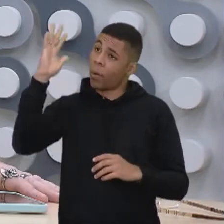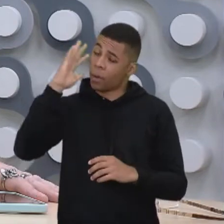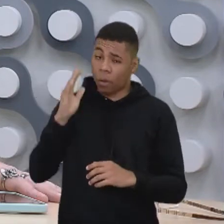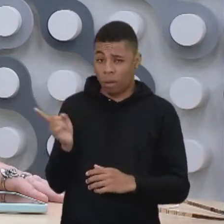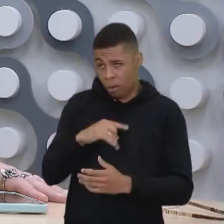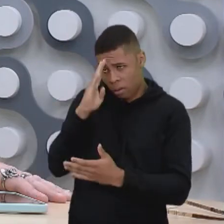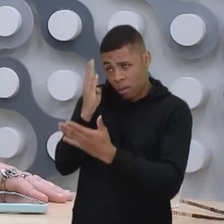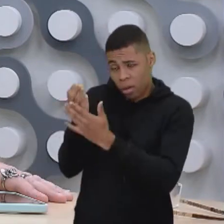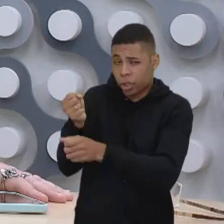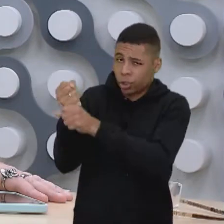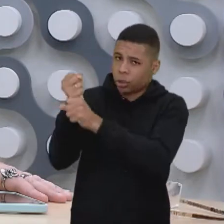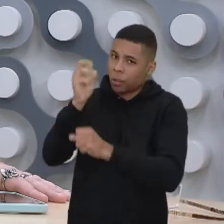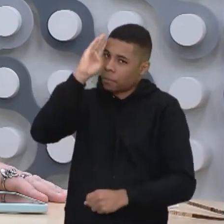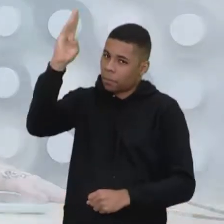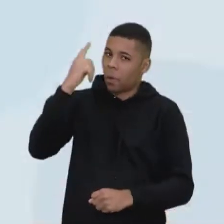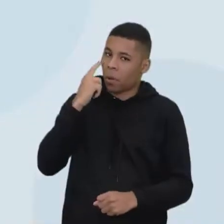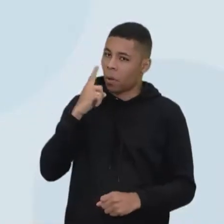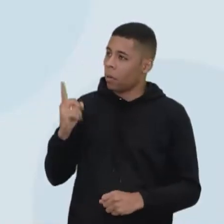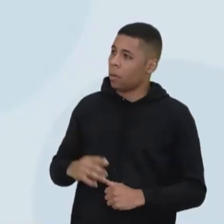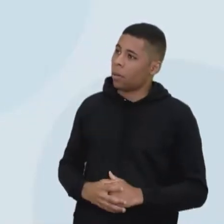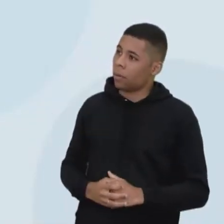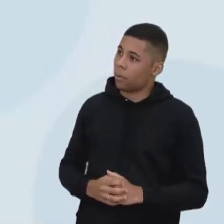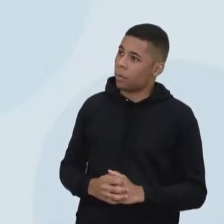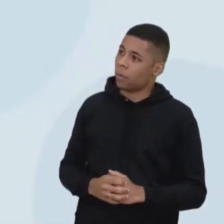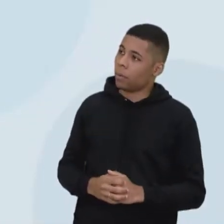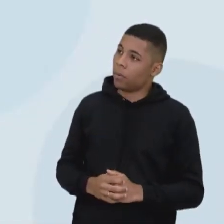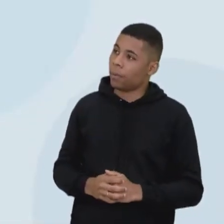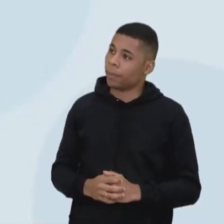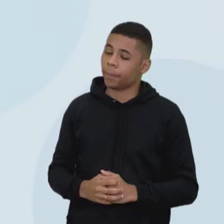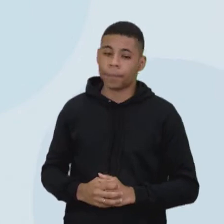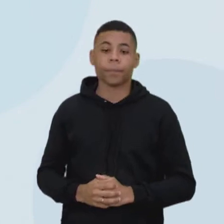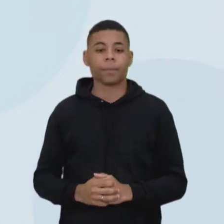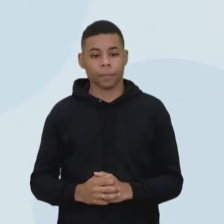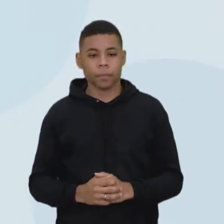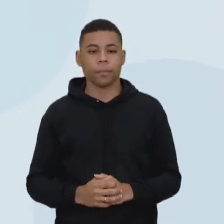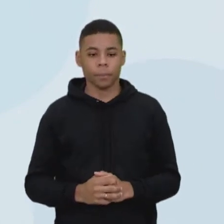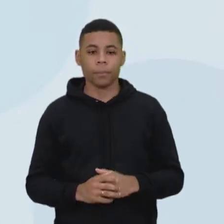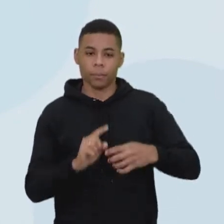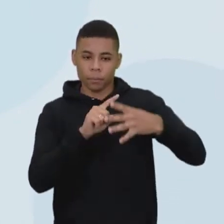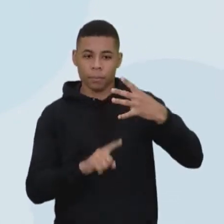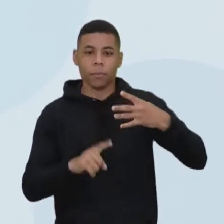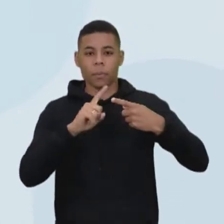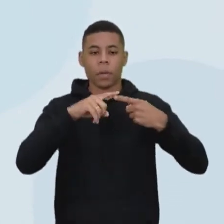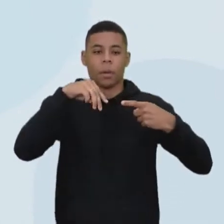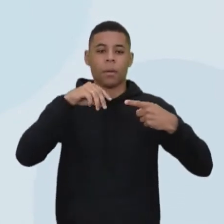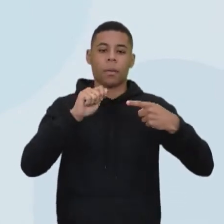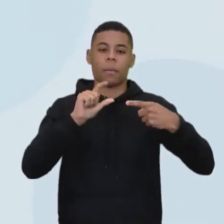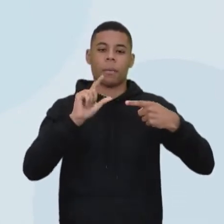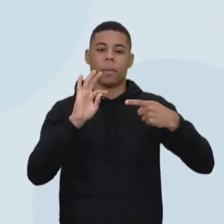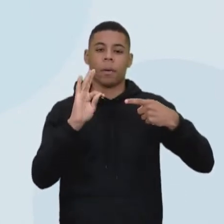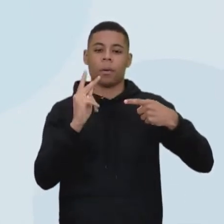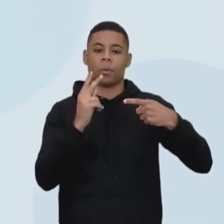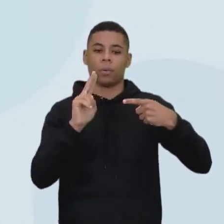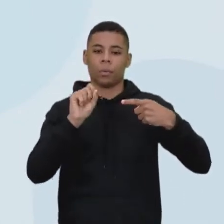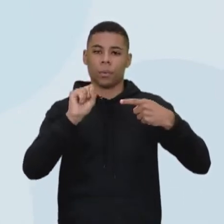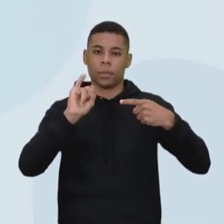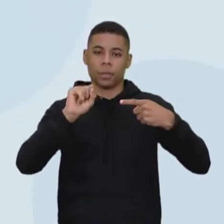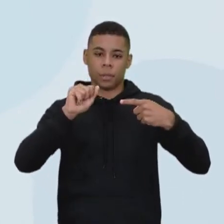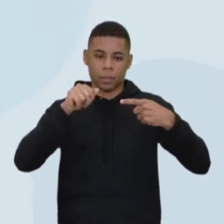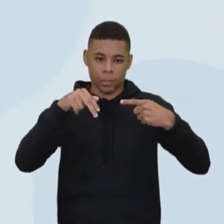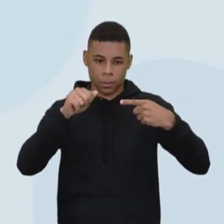que nós estudamos aí, né? Tá aí na tela para vocês. A teoria malthusiana, tem a